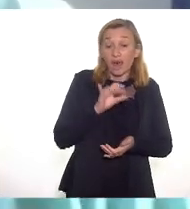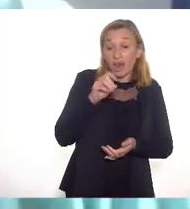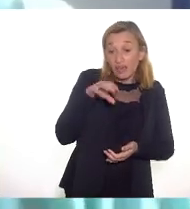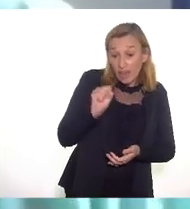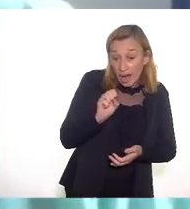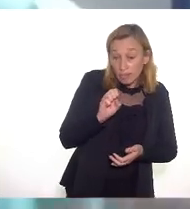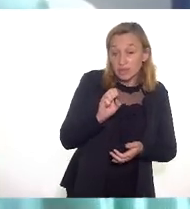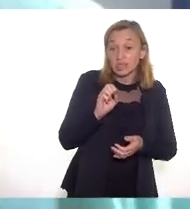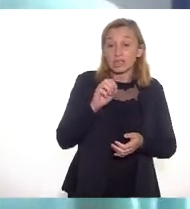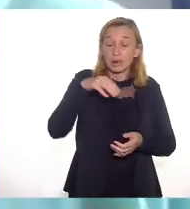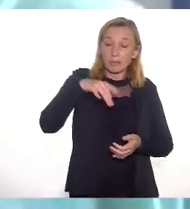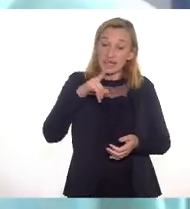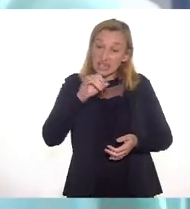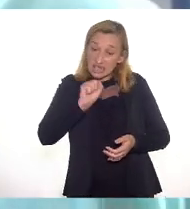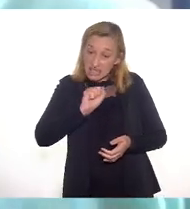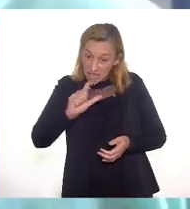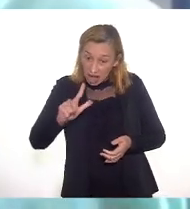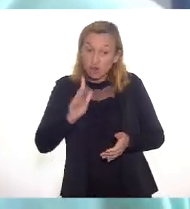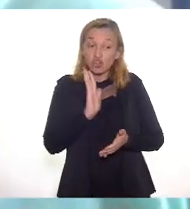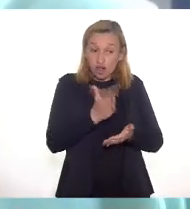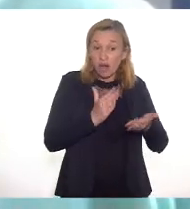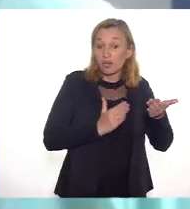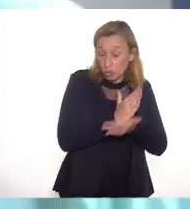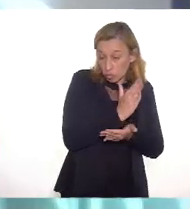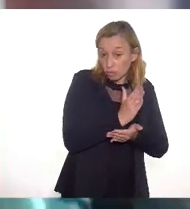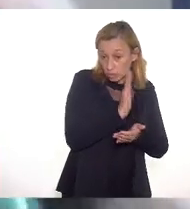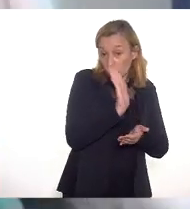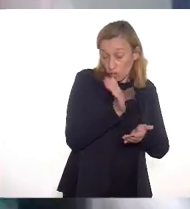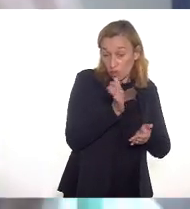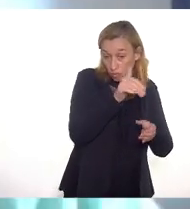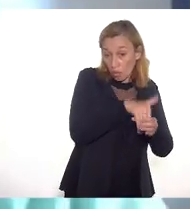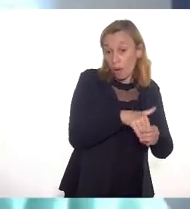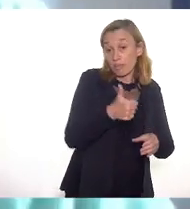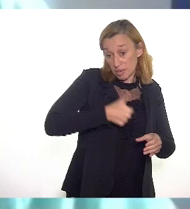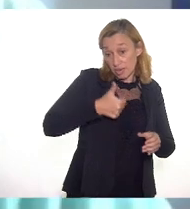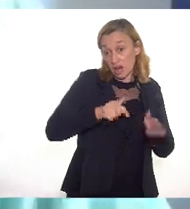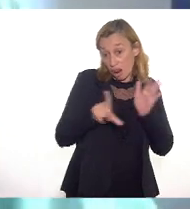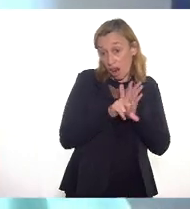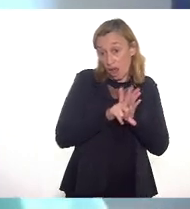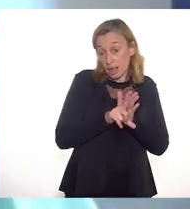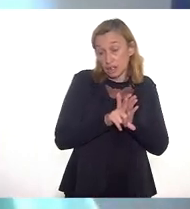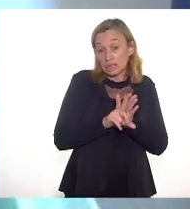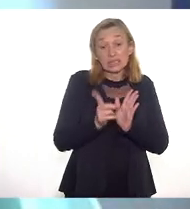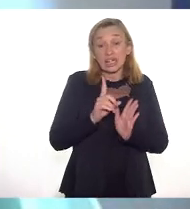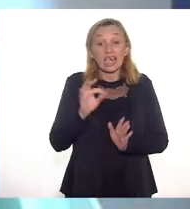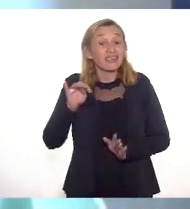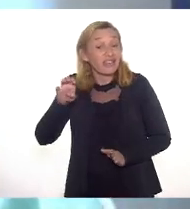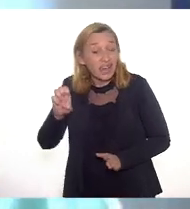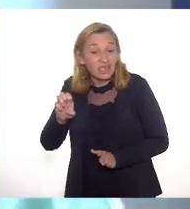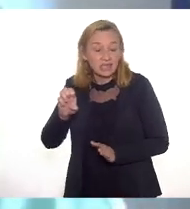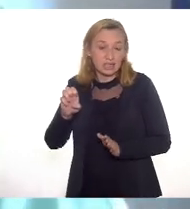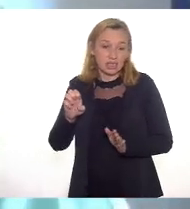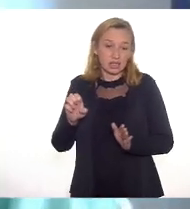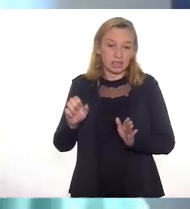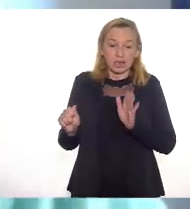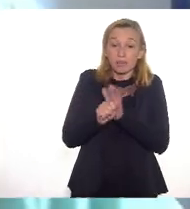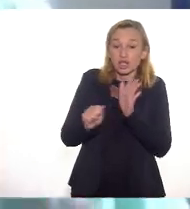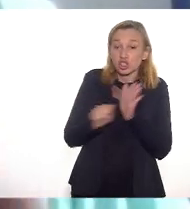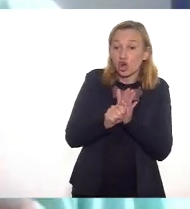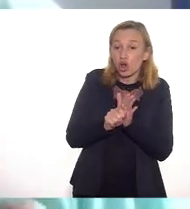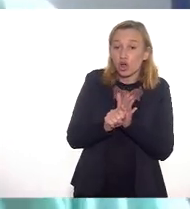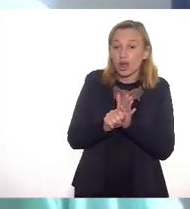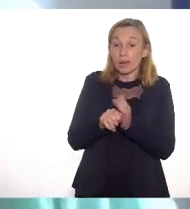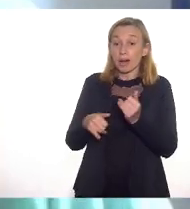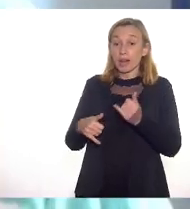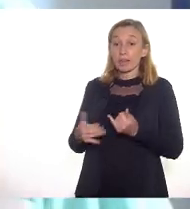aliás, a gente já votou e aprovamos a primeira lei do país sobre cannabis medicinal, nem a tese da cannabis para fins recreativos, que a gente